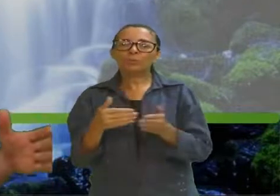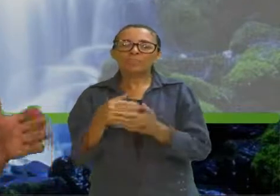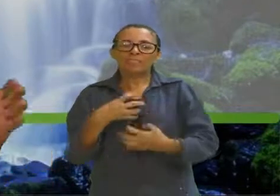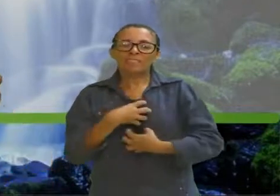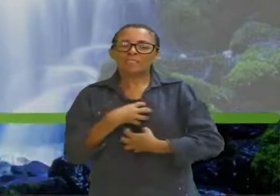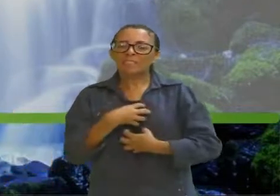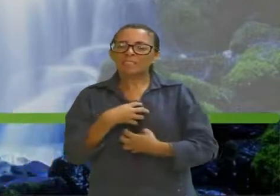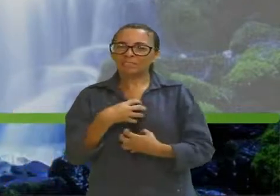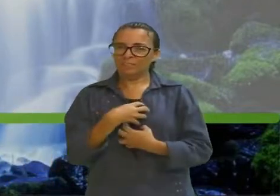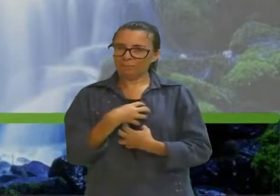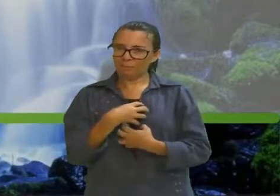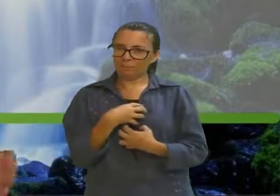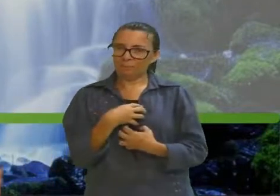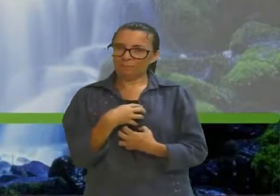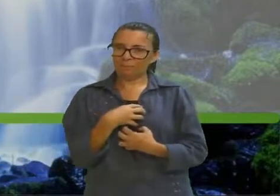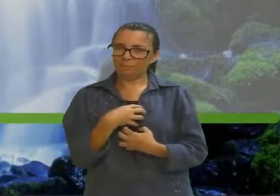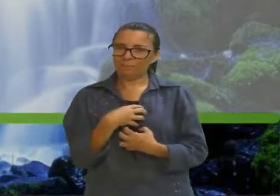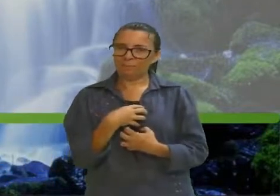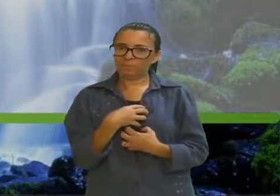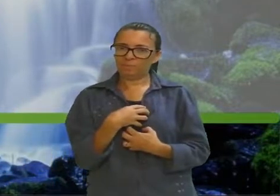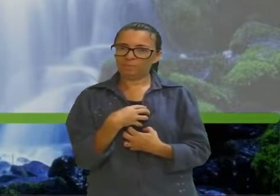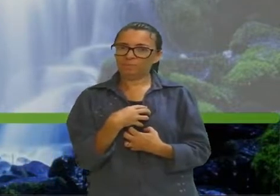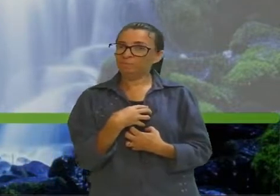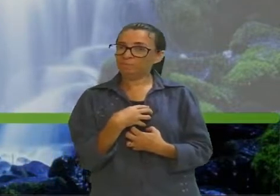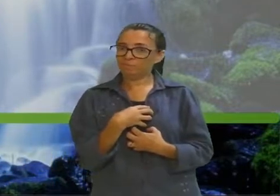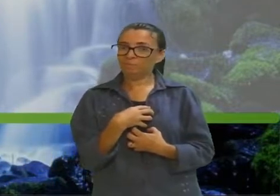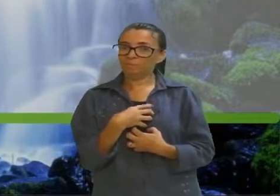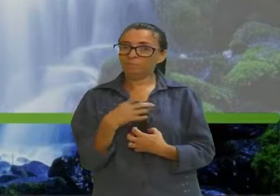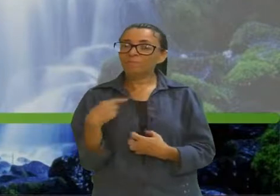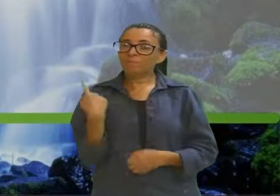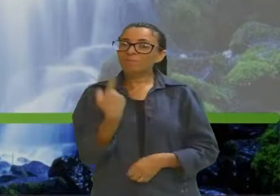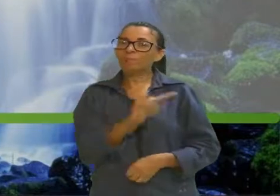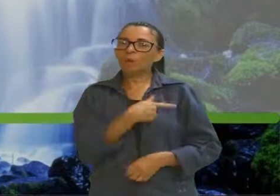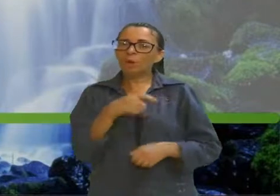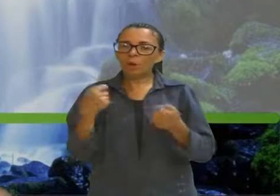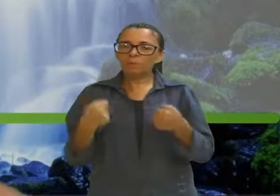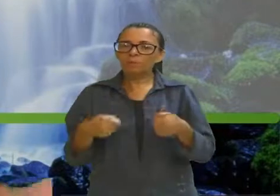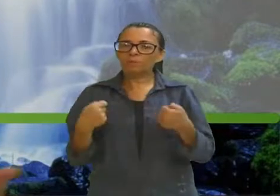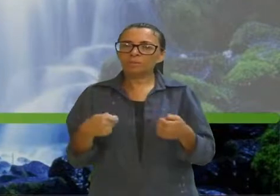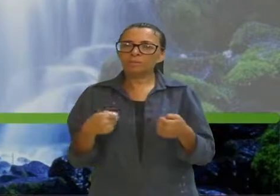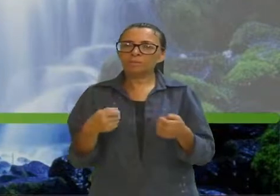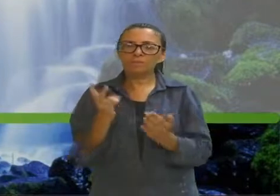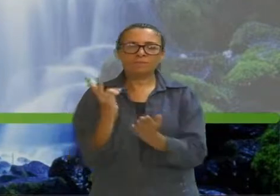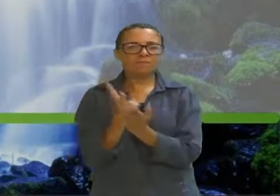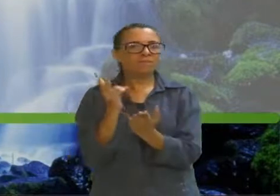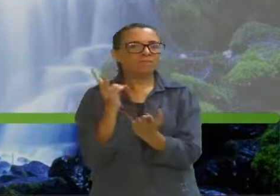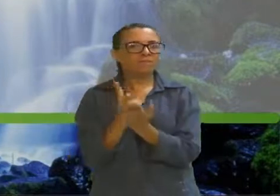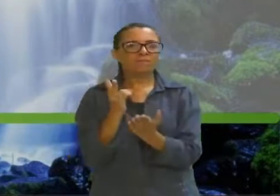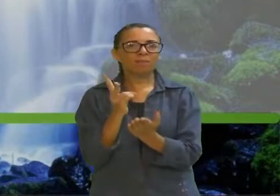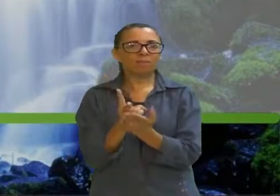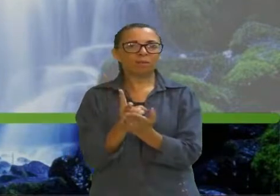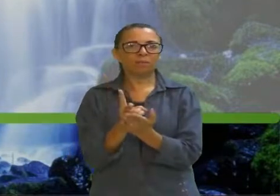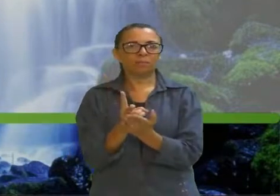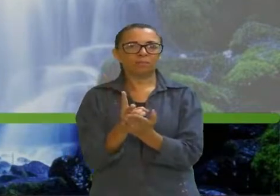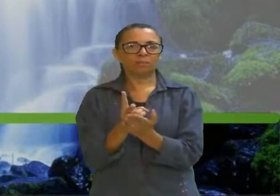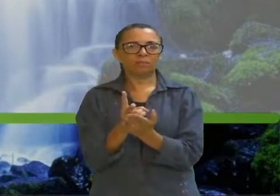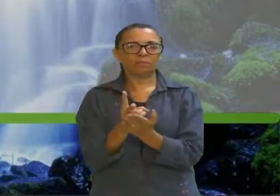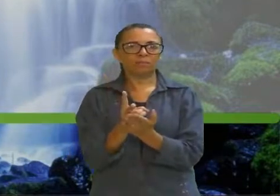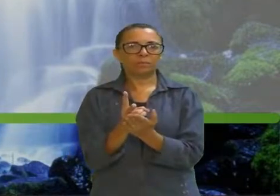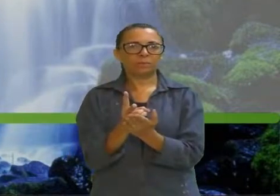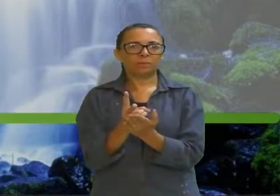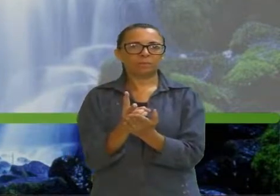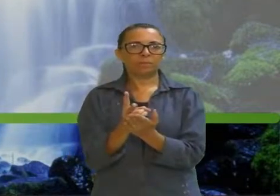Realmente, a obediência é o meu momento de verdade em relação a Deus, a sua palavra?